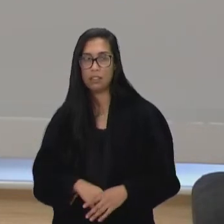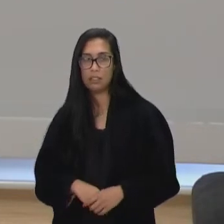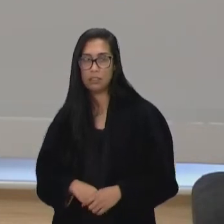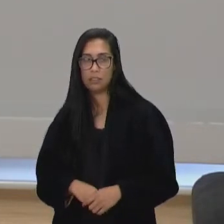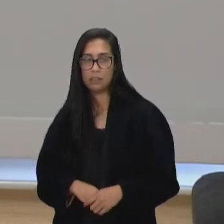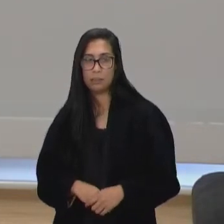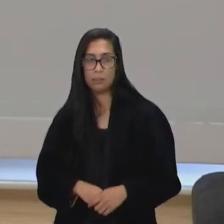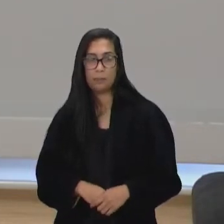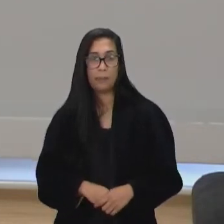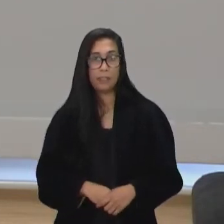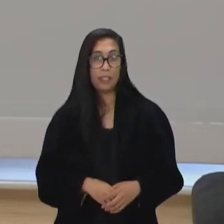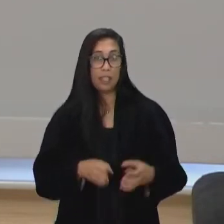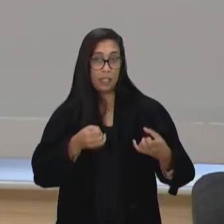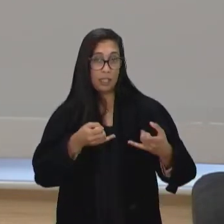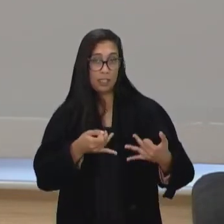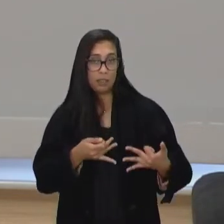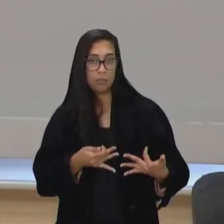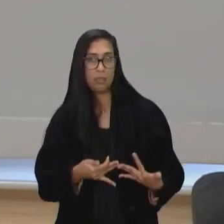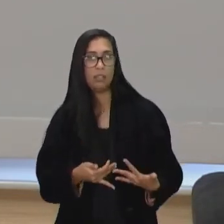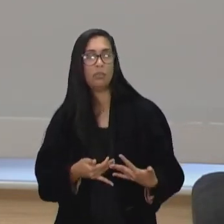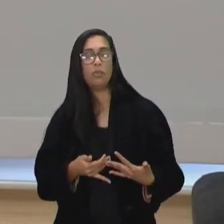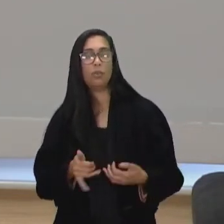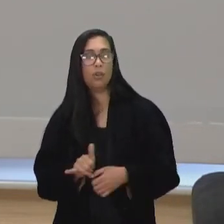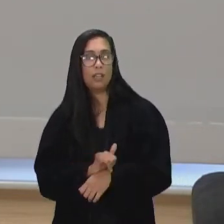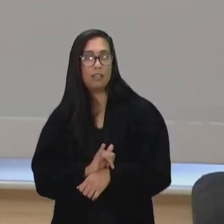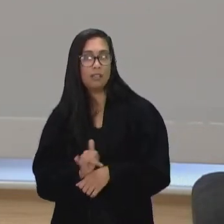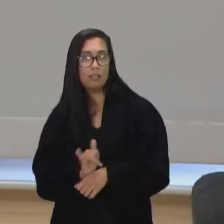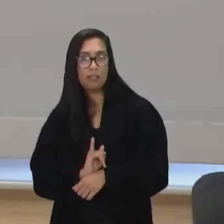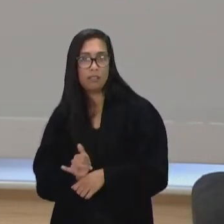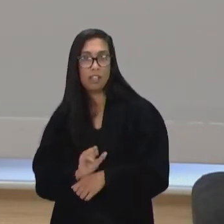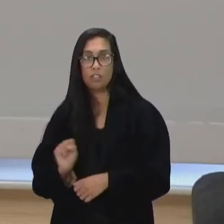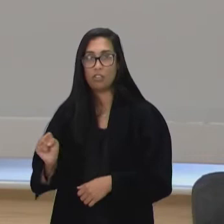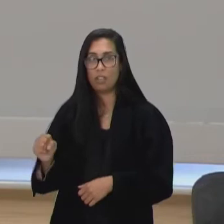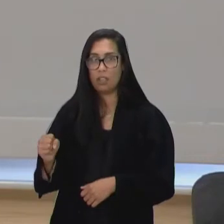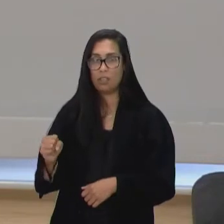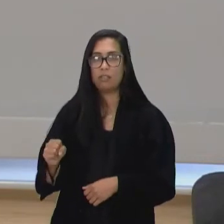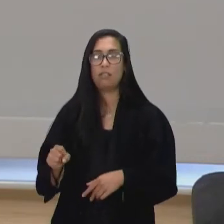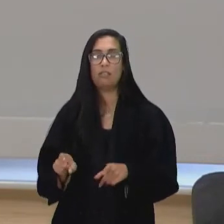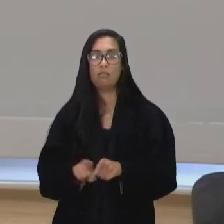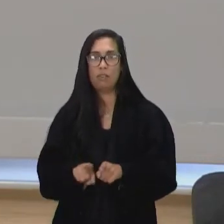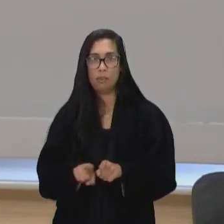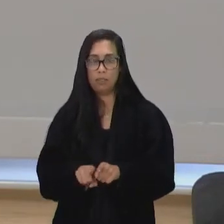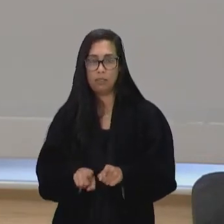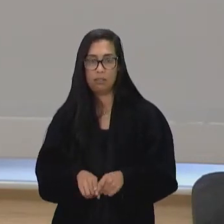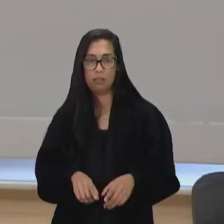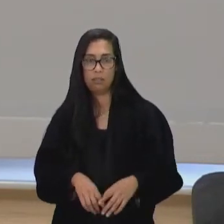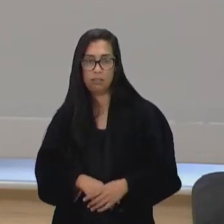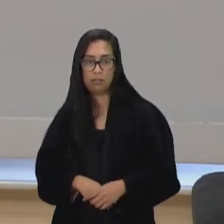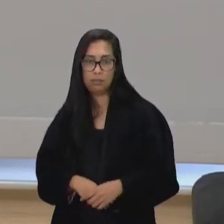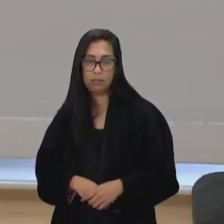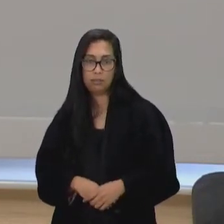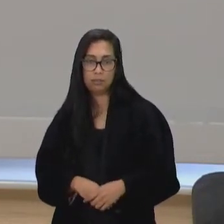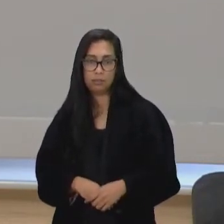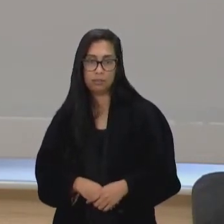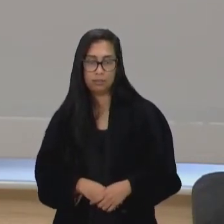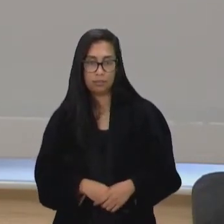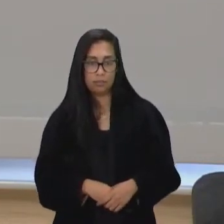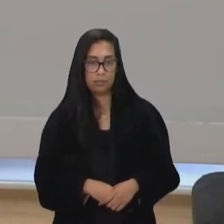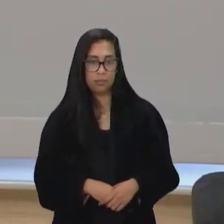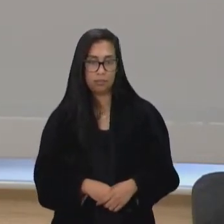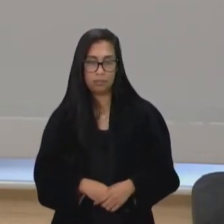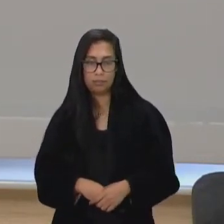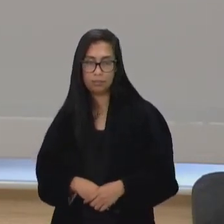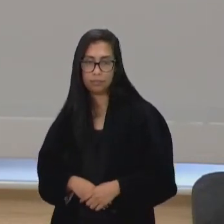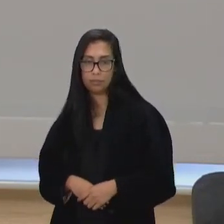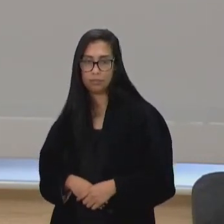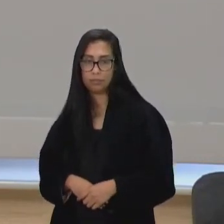de Sternberg pra gente, na lousa, para solucionar alguns problemas que ela tinha passado no caderno pra gente. E